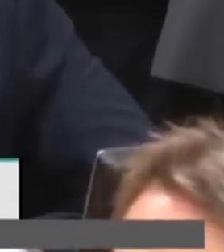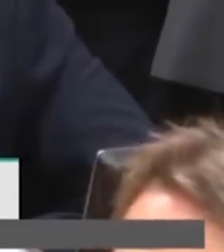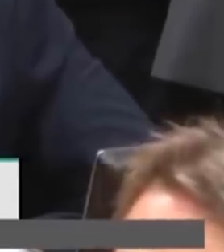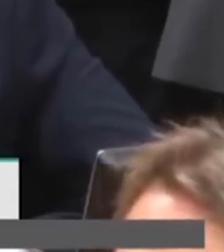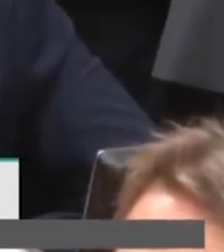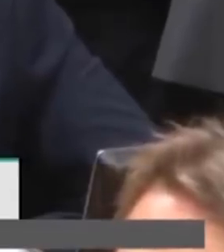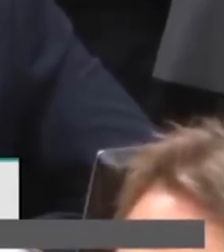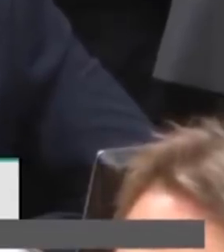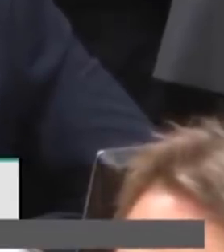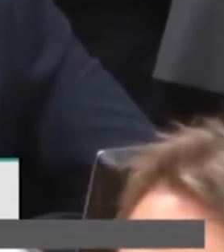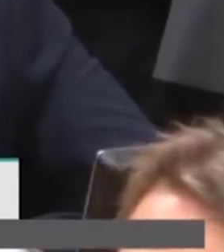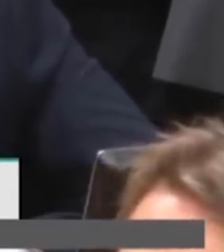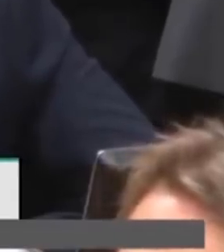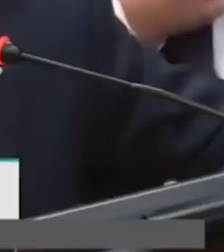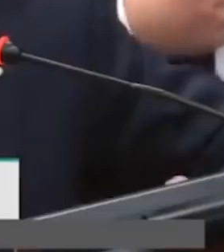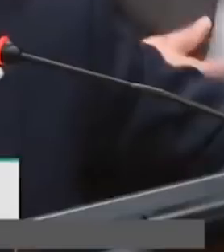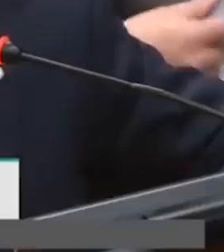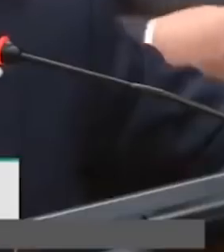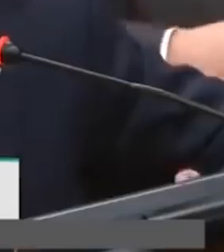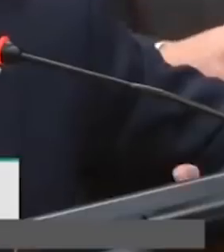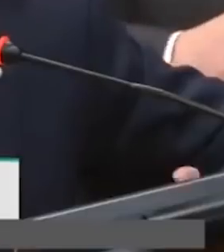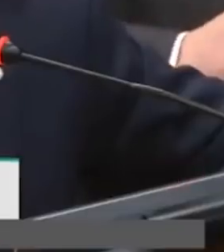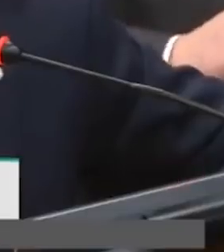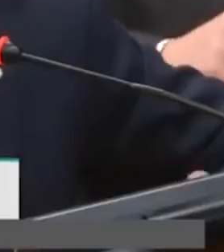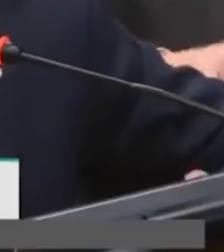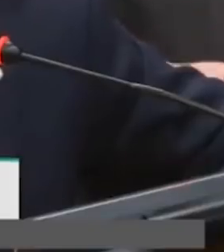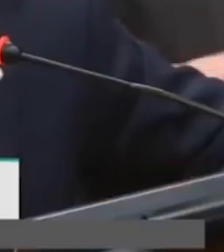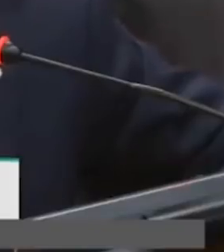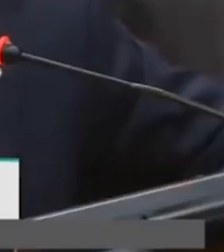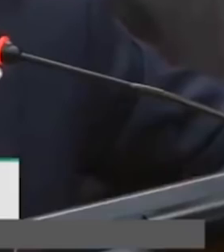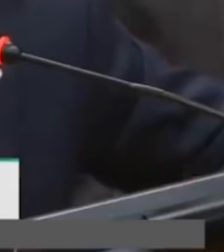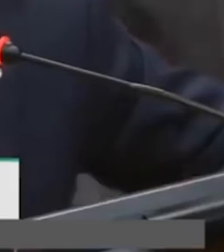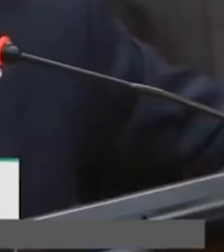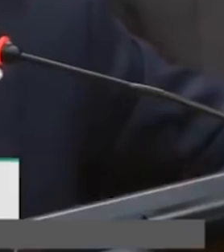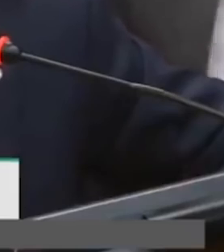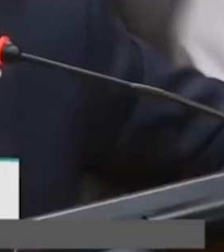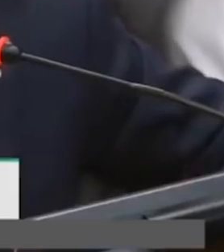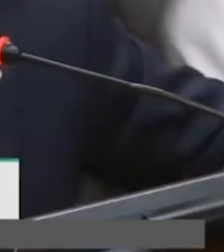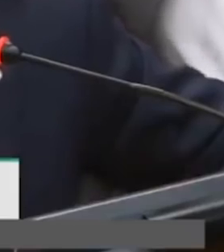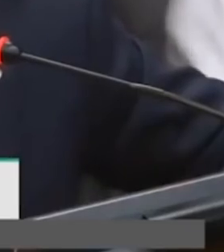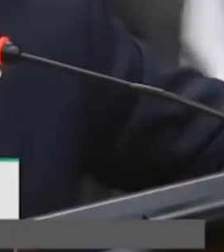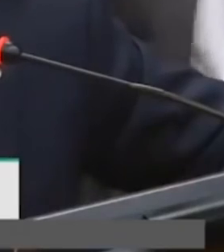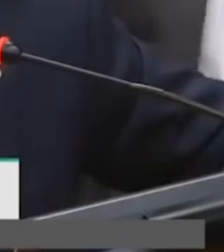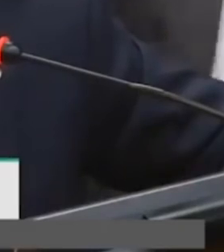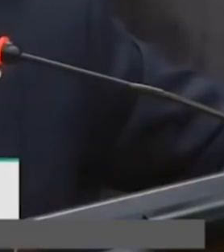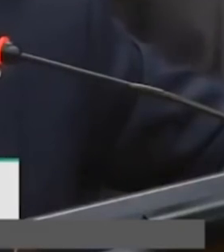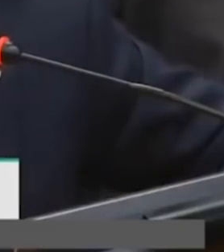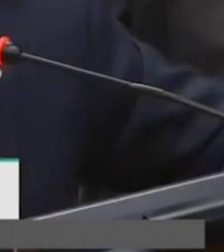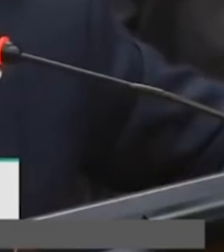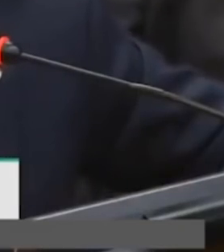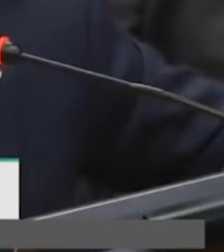prisão em segunda instância. Então vamos ter coerência e punir todo mundo? Lula continua culpado, continua condenado, só está solto por uma